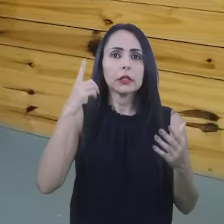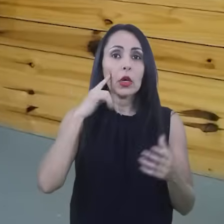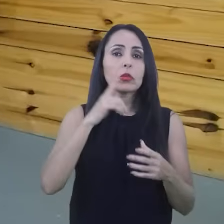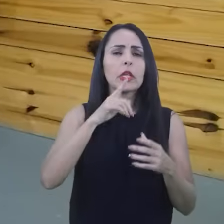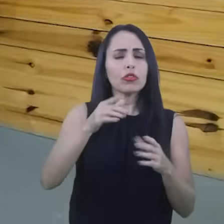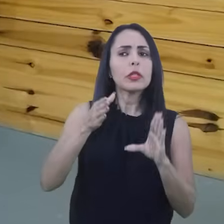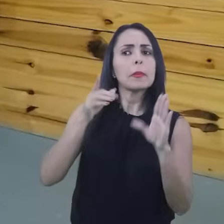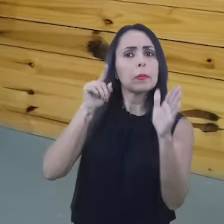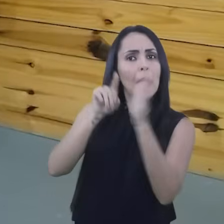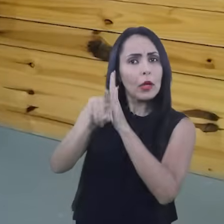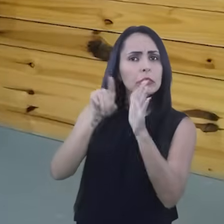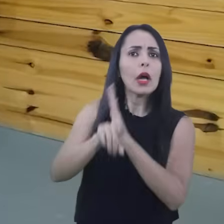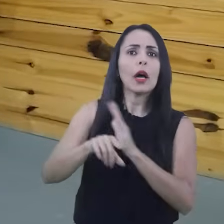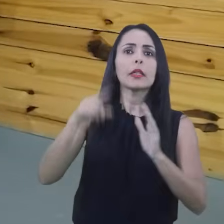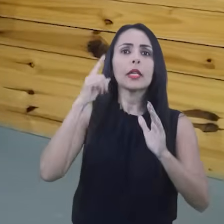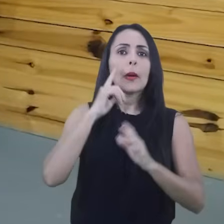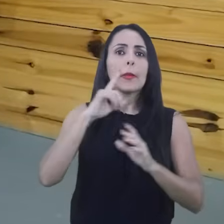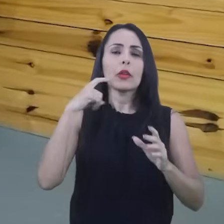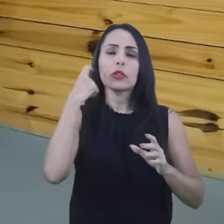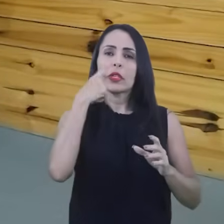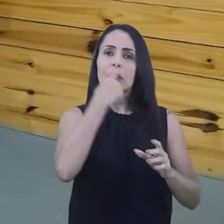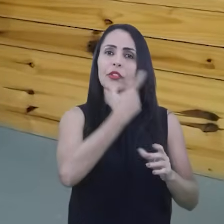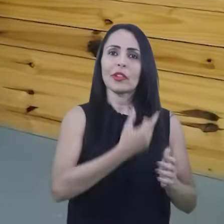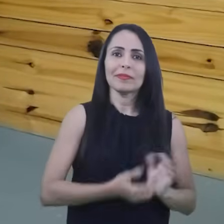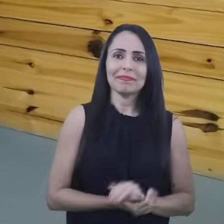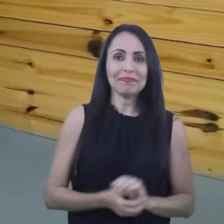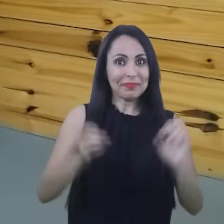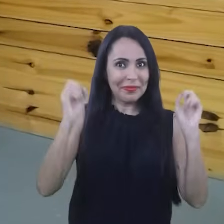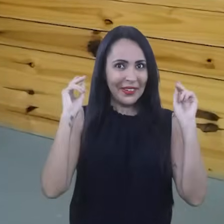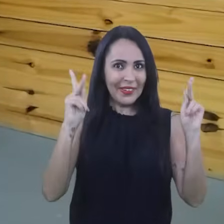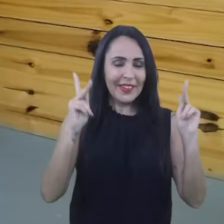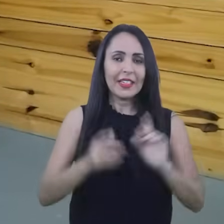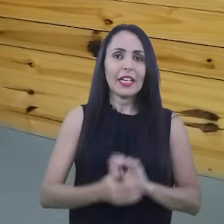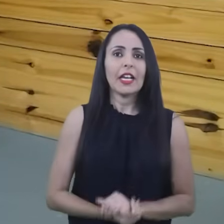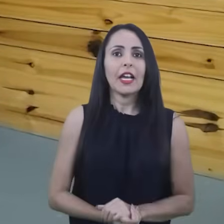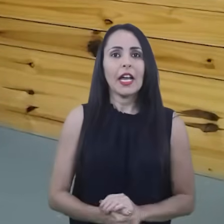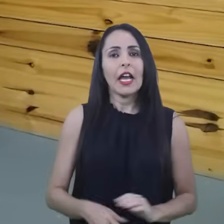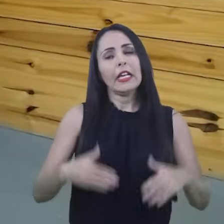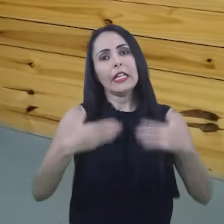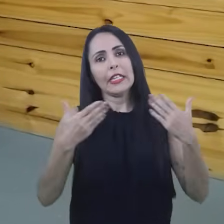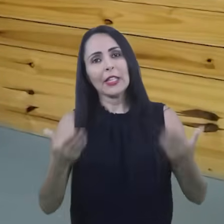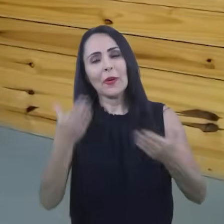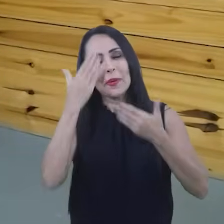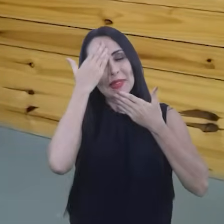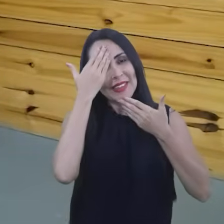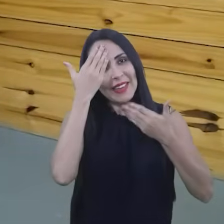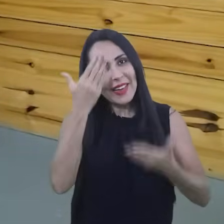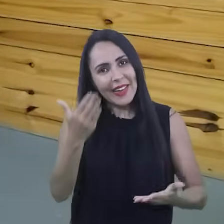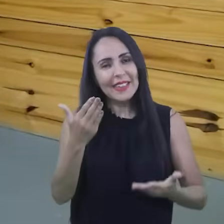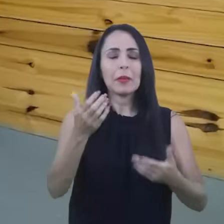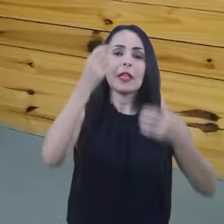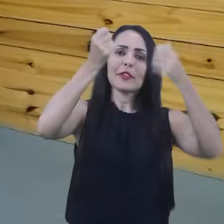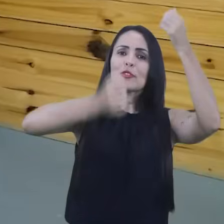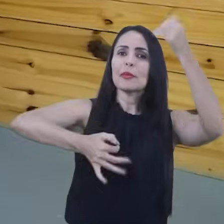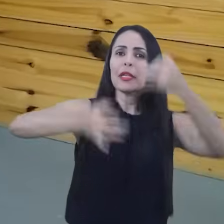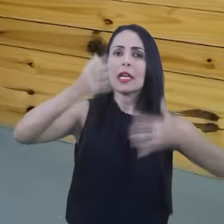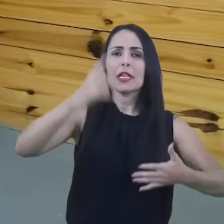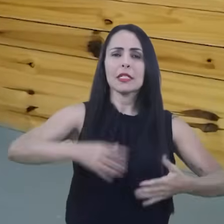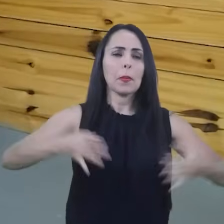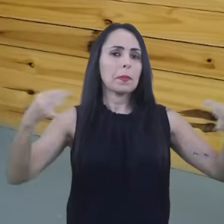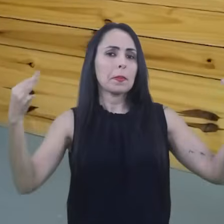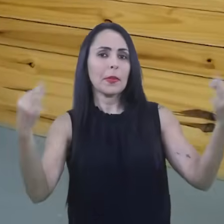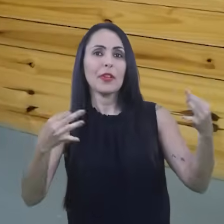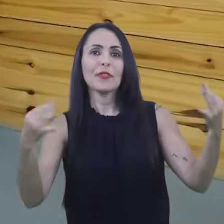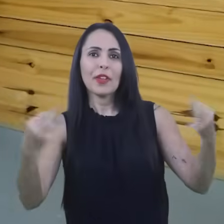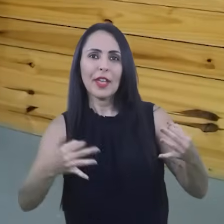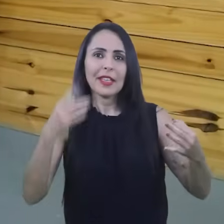consultar aí o seu cirurgião dentista. Ok. Doutor José Jonathan, muito obrigado pela explicação fantástica para tirar